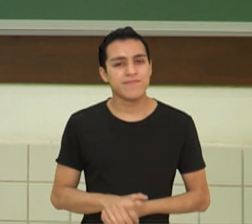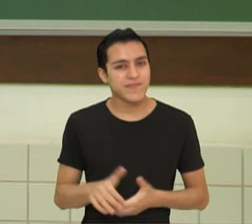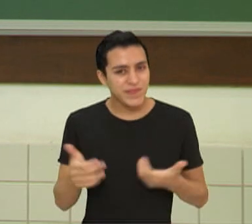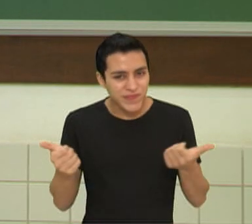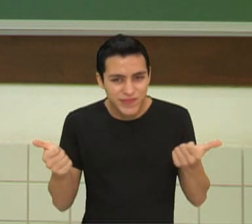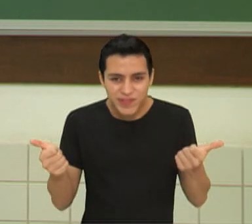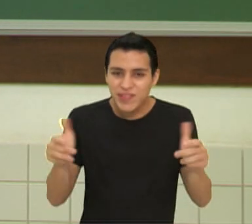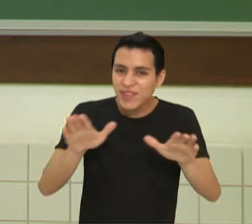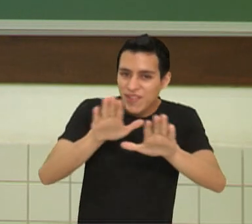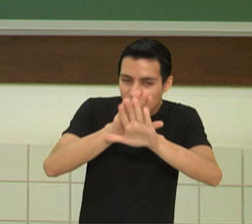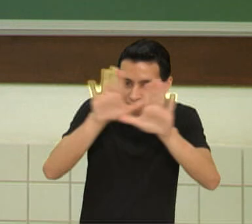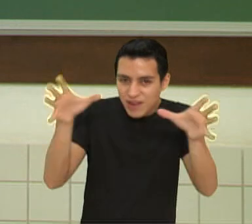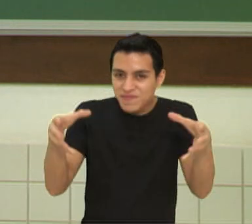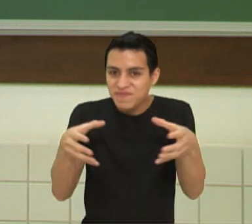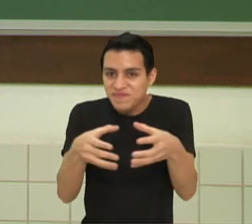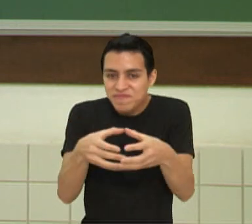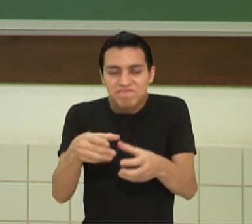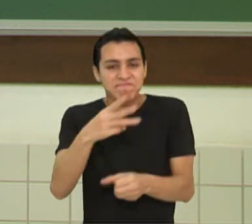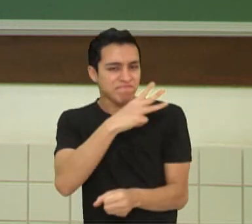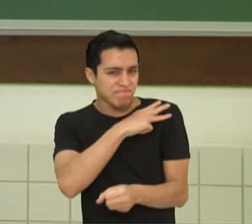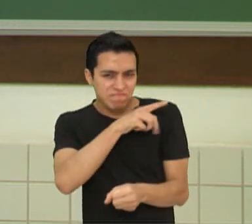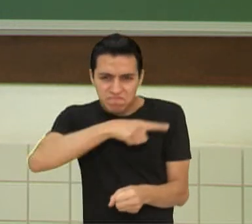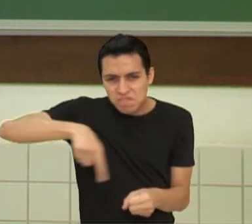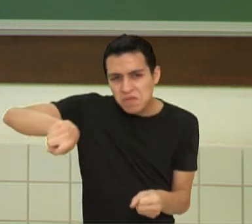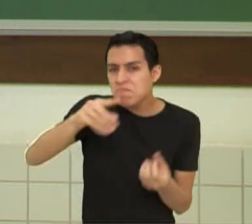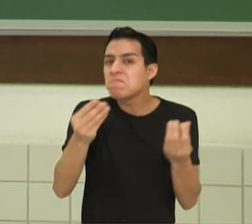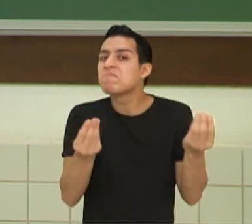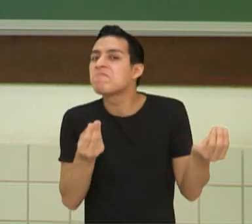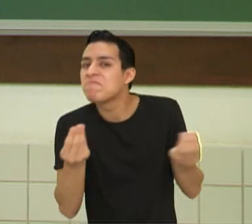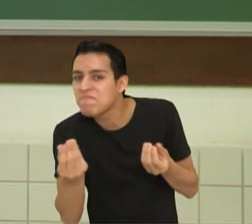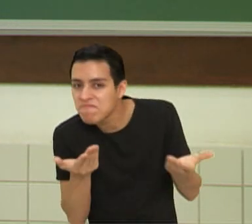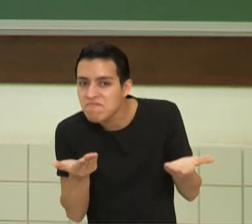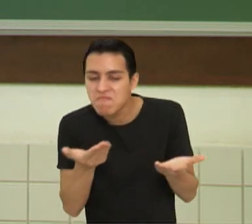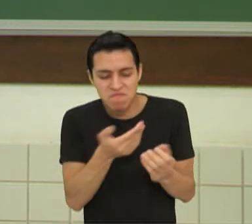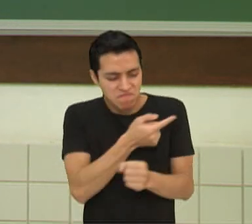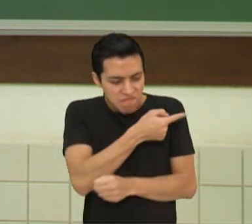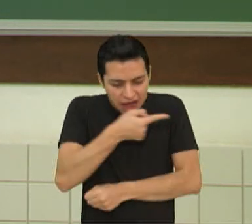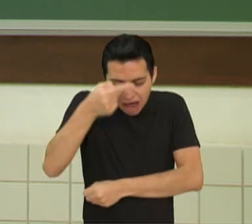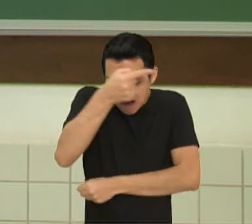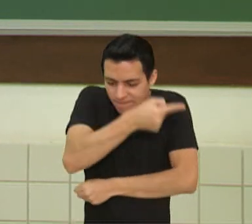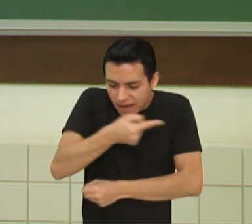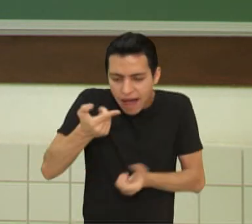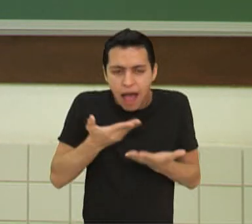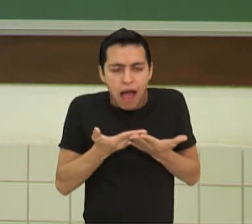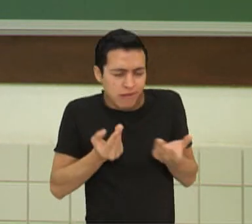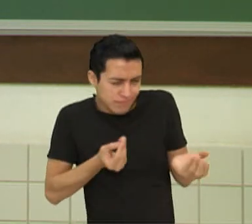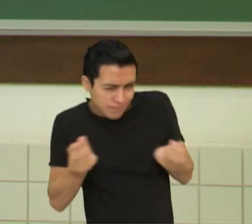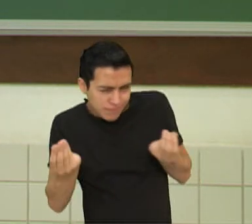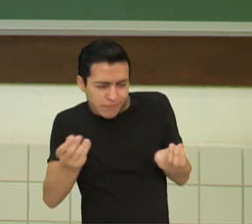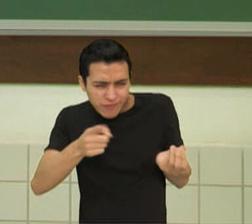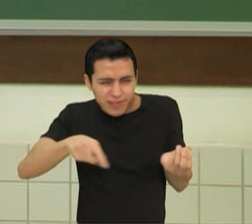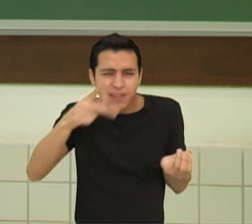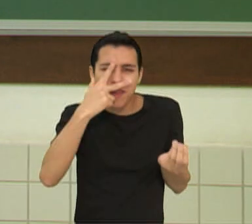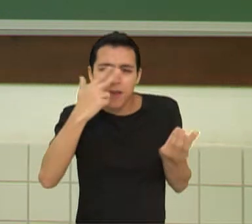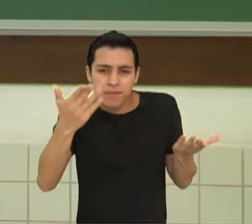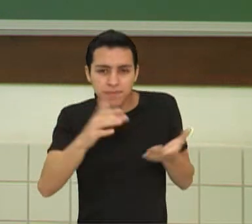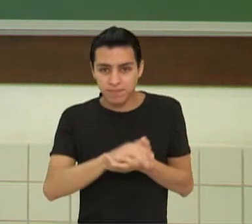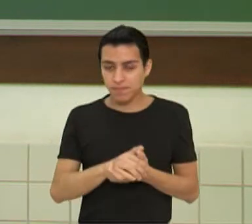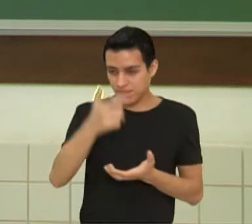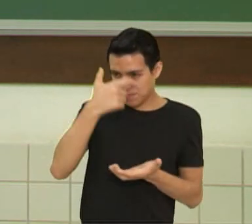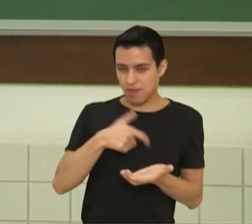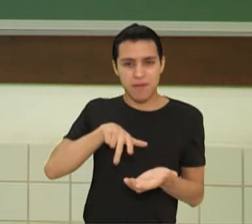Olá, terceirão, como vocês estão? Como está sendo essas últimas semanas de aula? Então, como vocês podem ver, eu não sou o